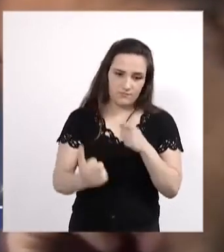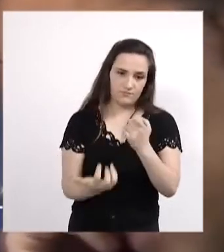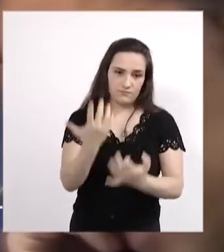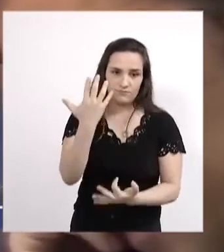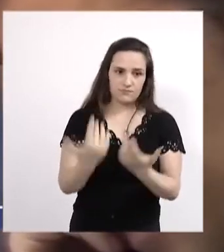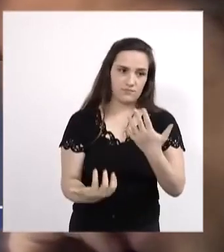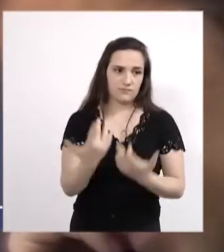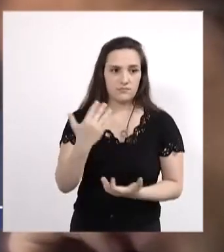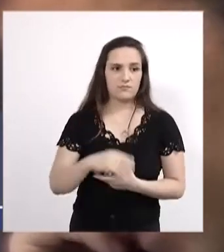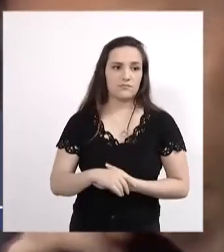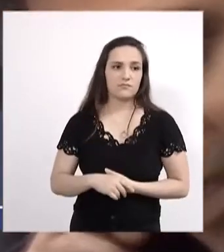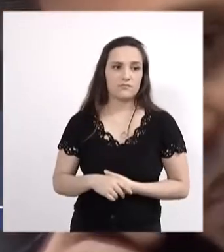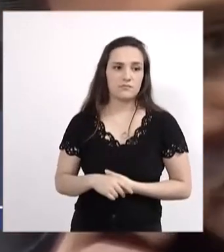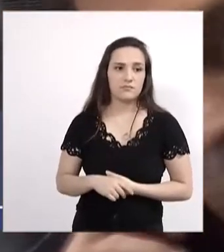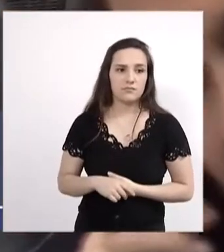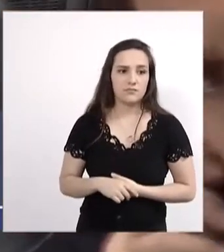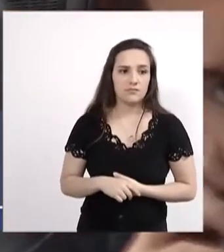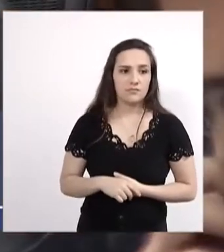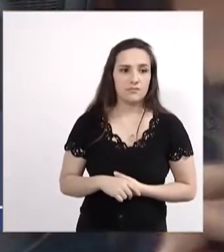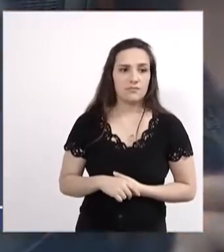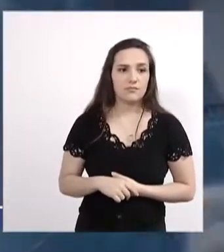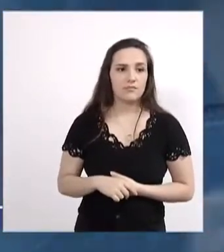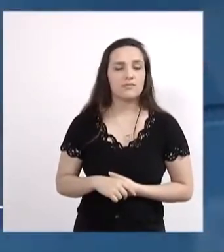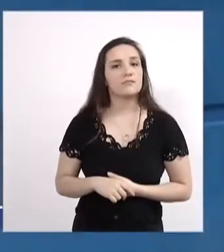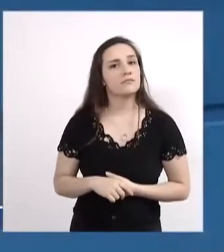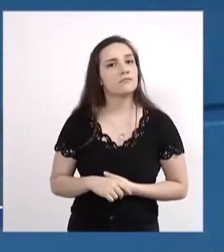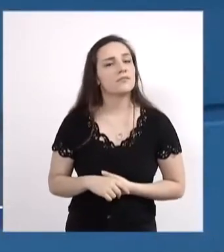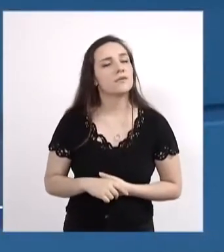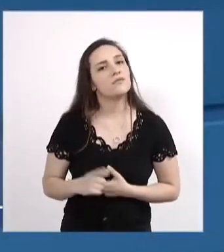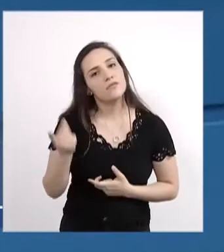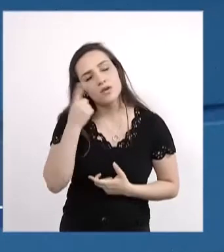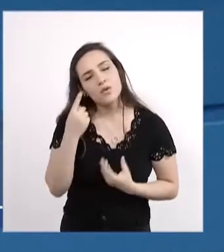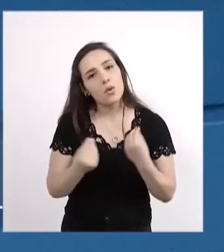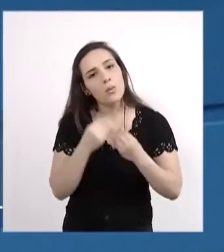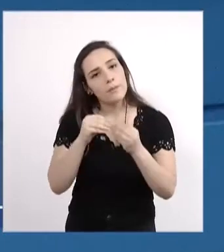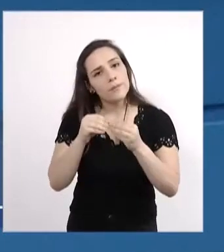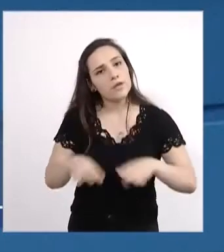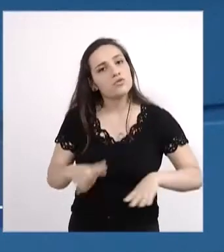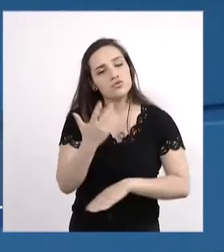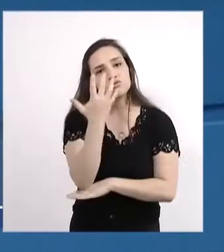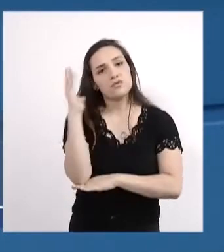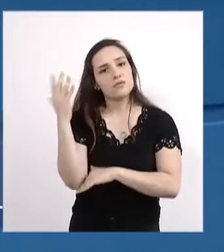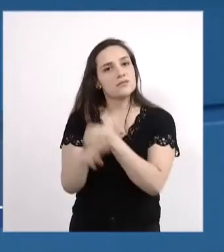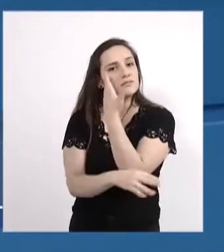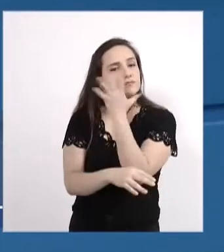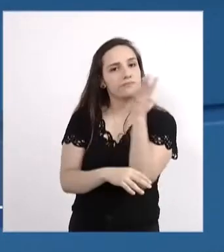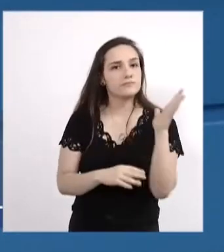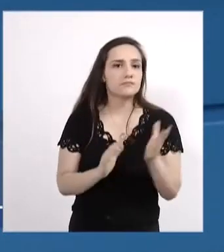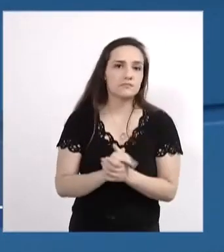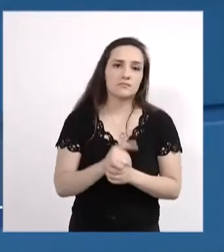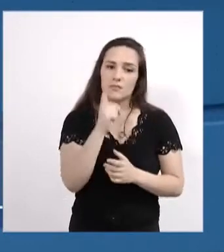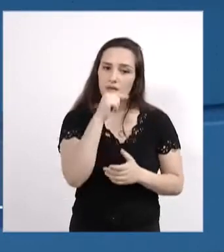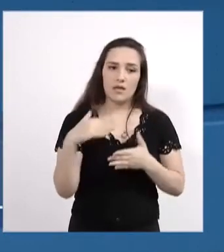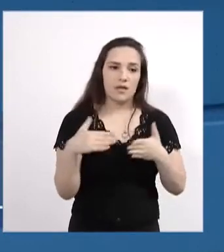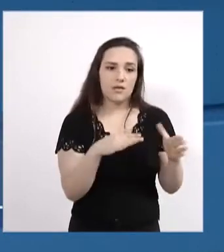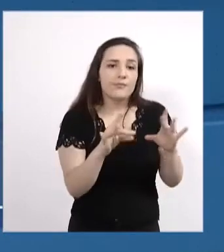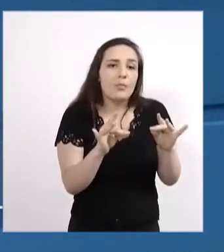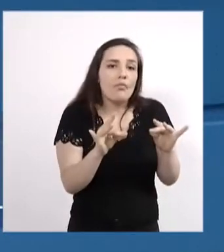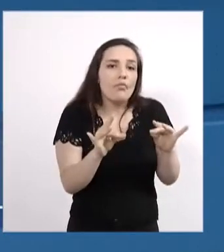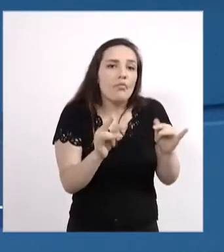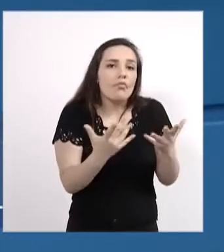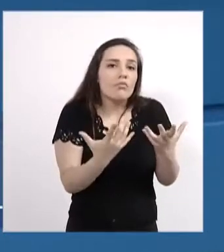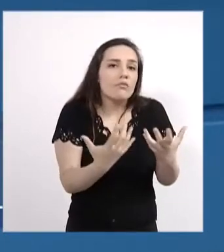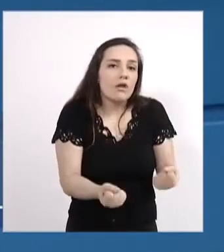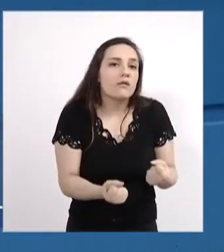ocorrendo esse desmonte da natureza, destruição do leito, não tem nenhuma política